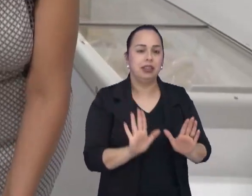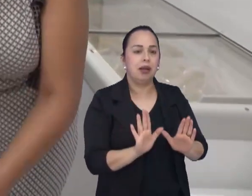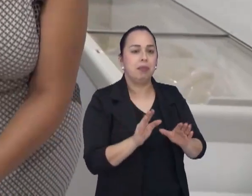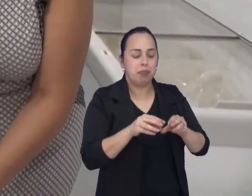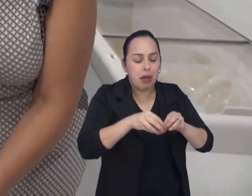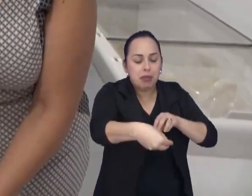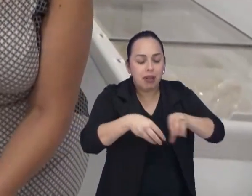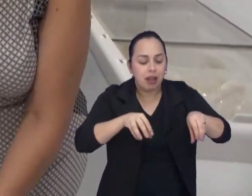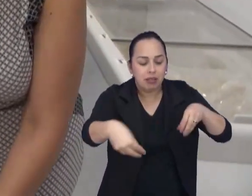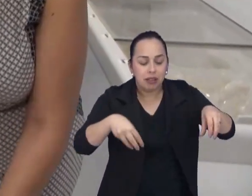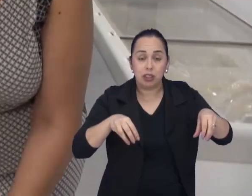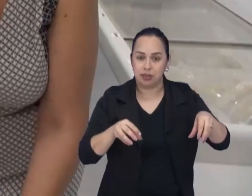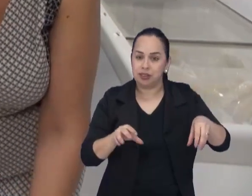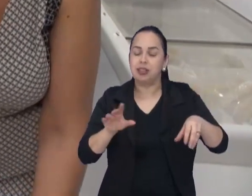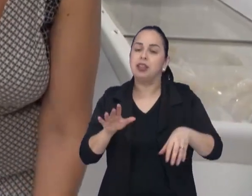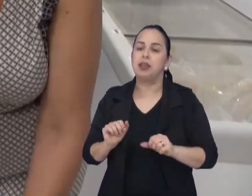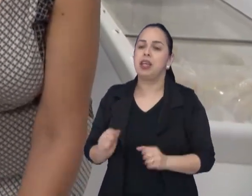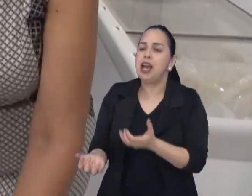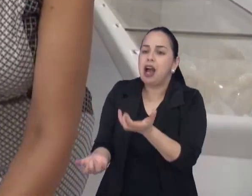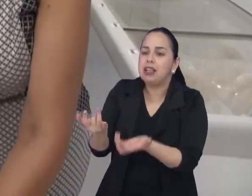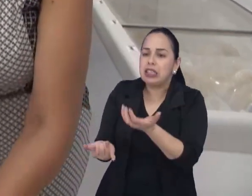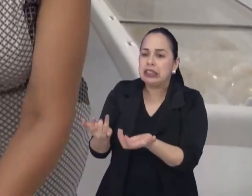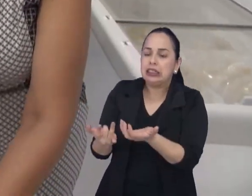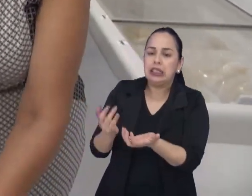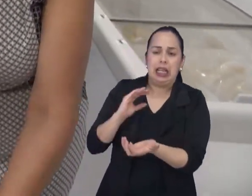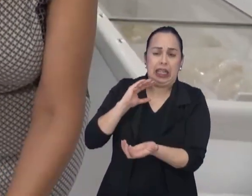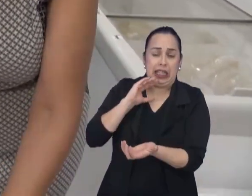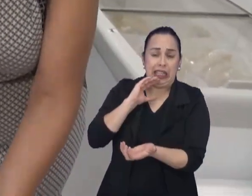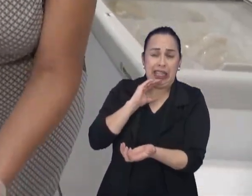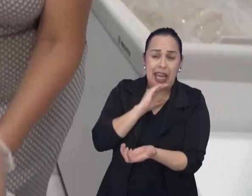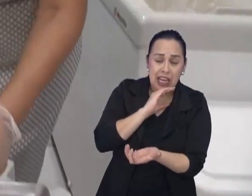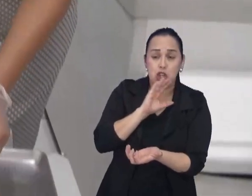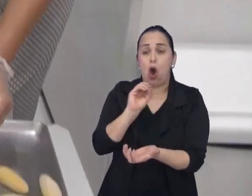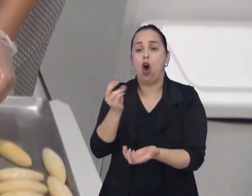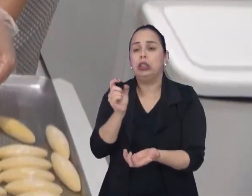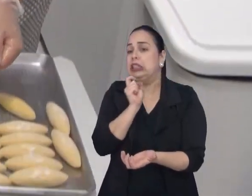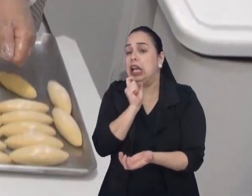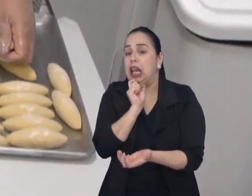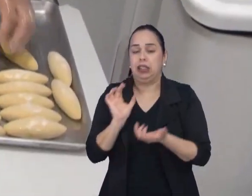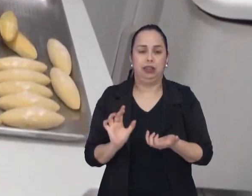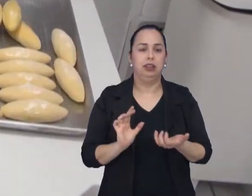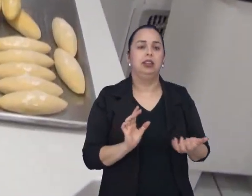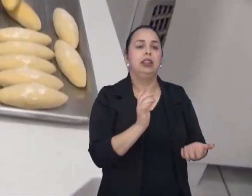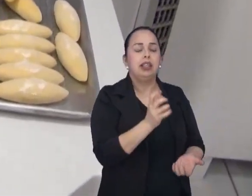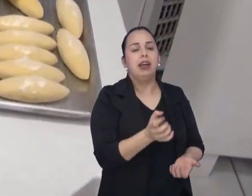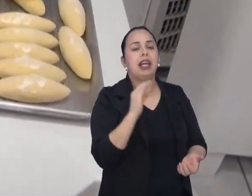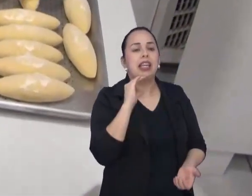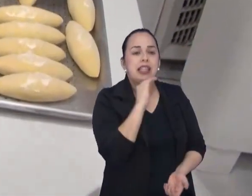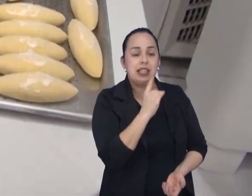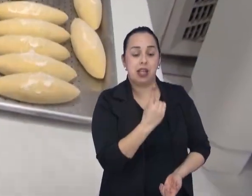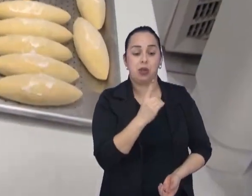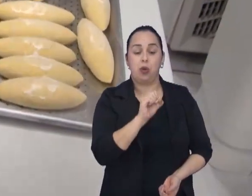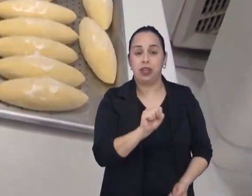Agora, a gente soltar um do outro aqui. E o segredo da fritura? Tem algum óleo quente, frio? Isso, a gente frita aqui a 180 graus